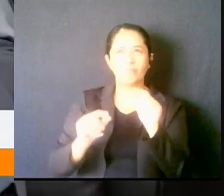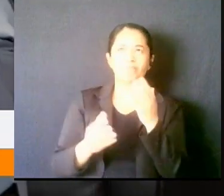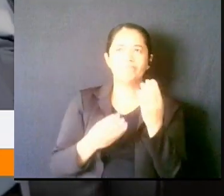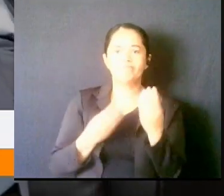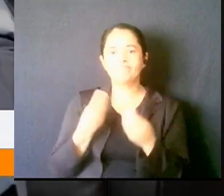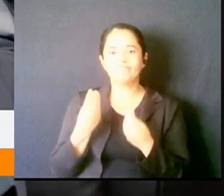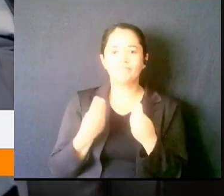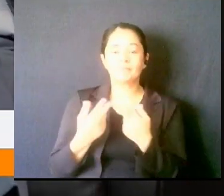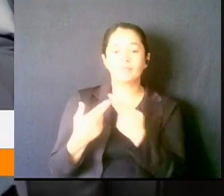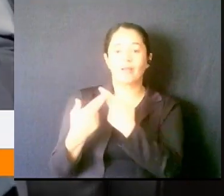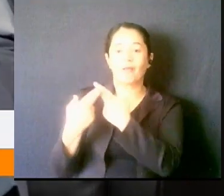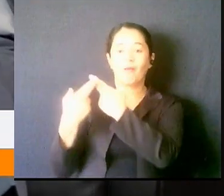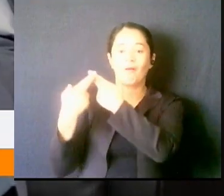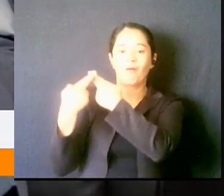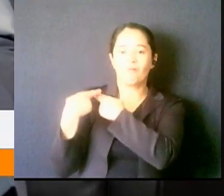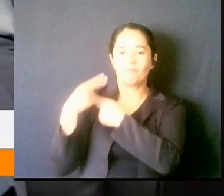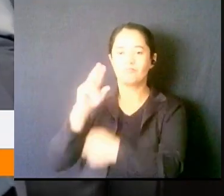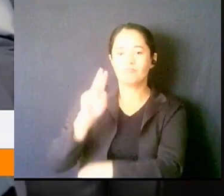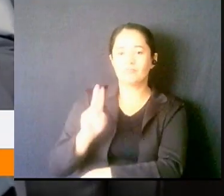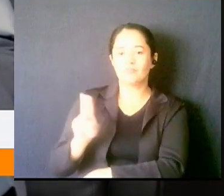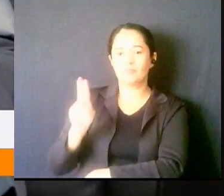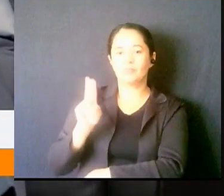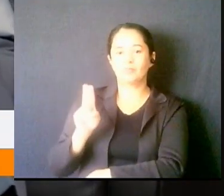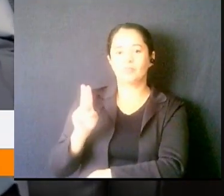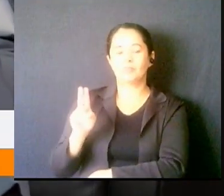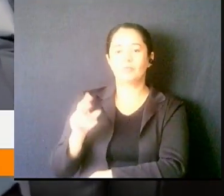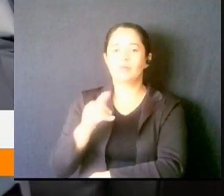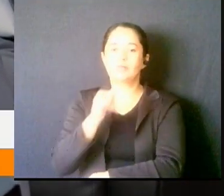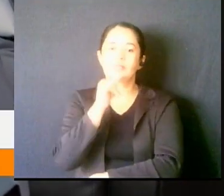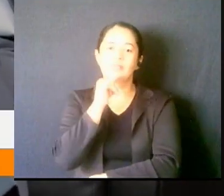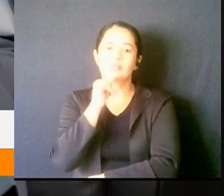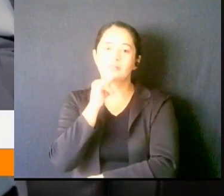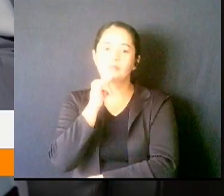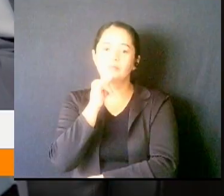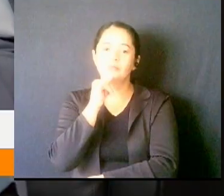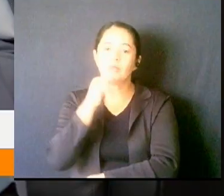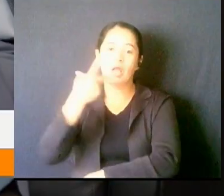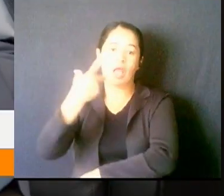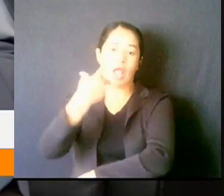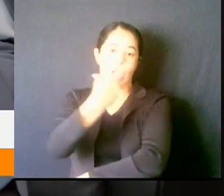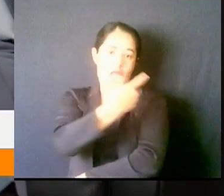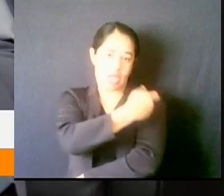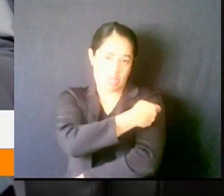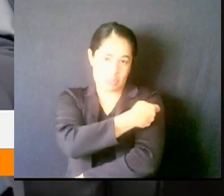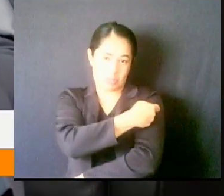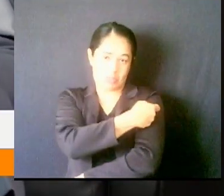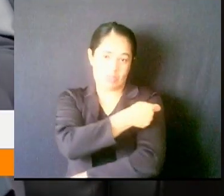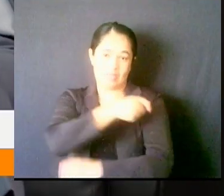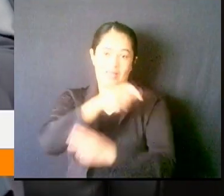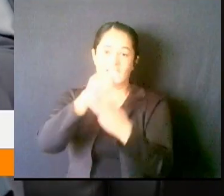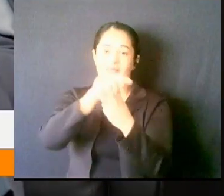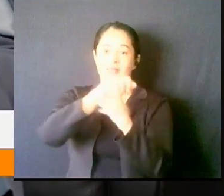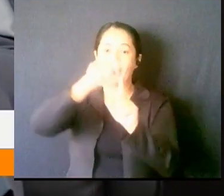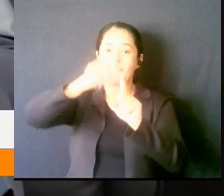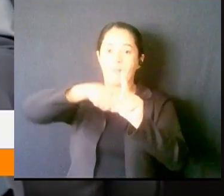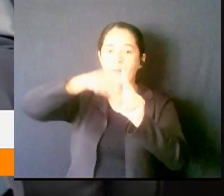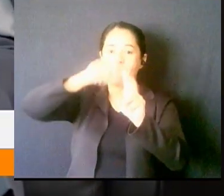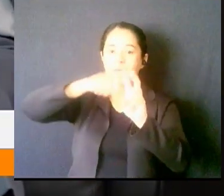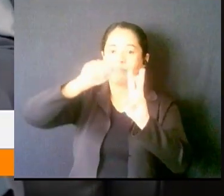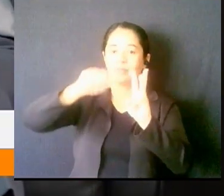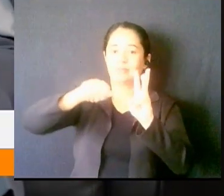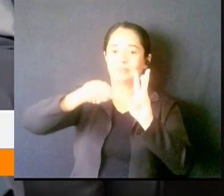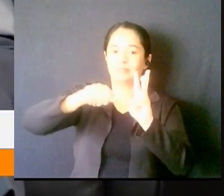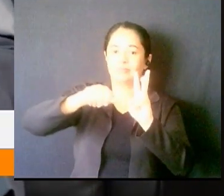responsabilidade de uso do adolescente. Como, por exemplo, métodos injetáveis trimestrais, que a cada 3 meses usam uma injeção,